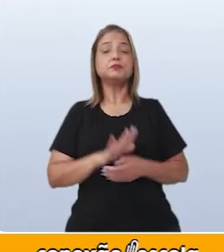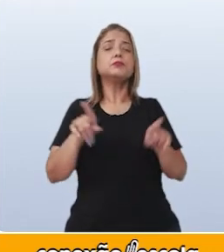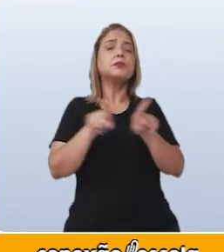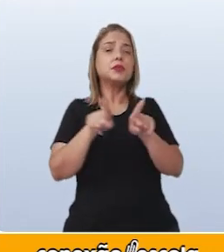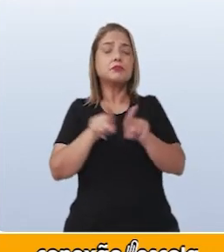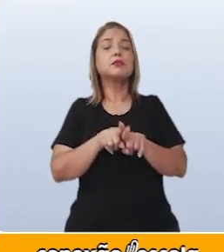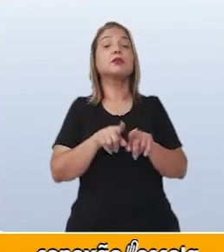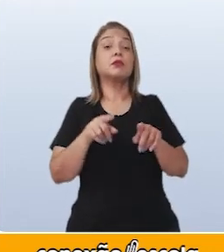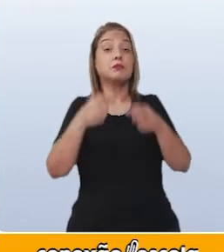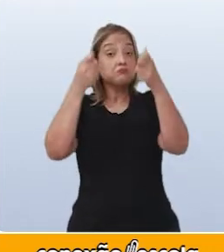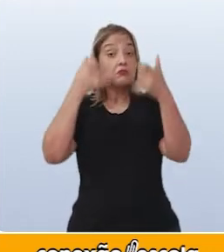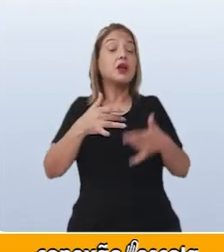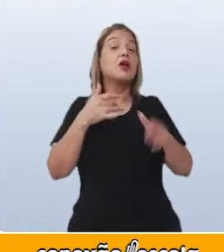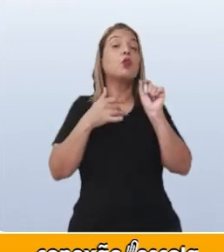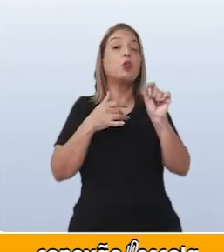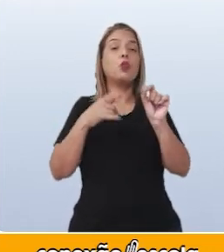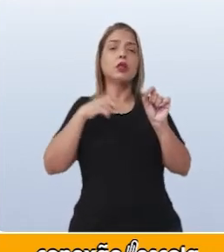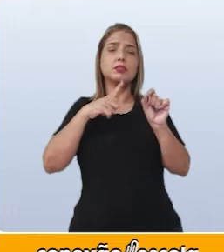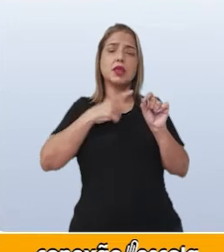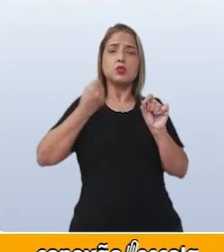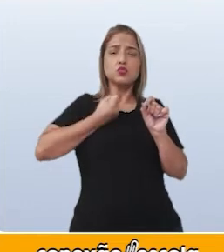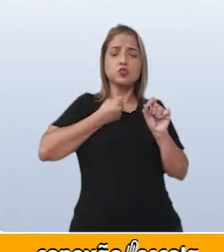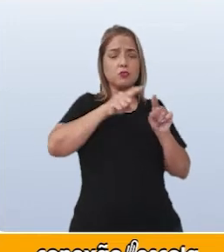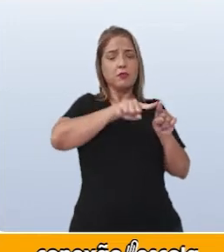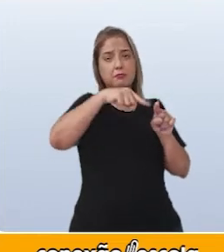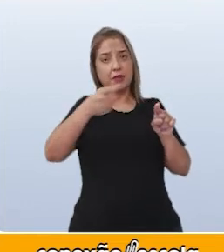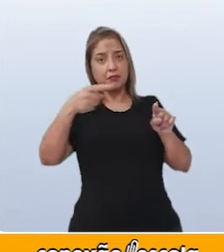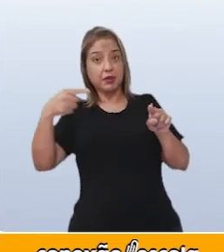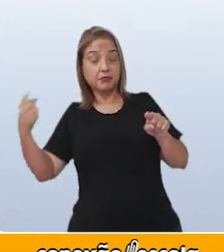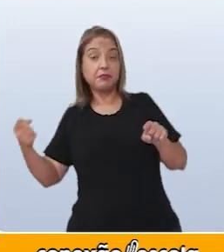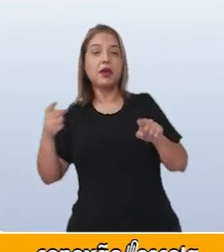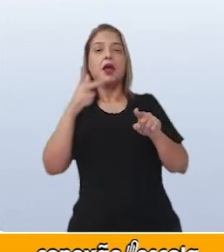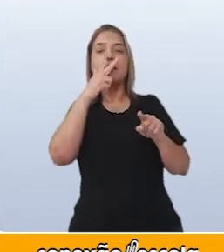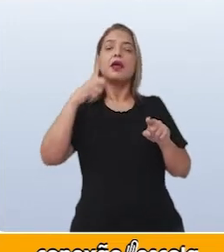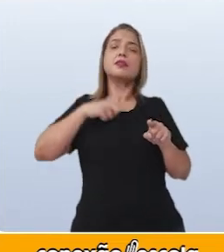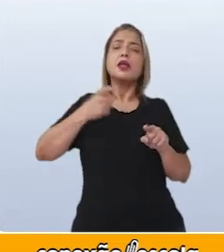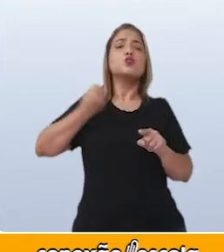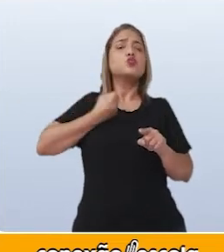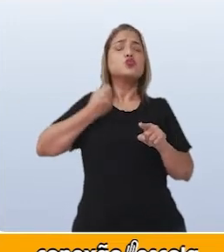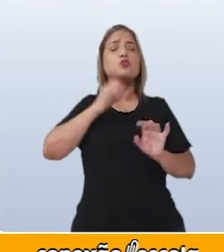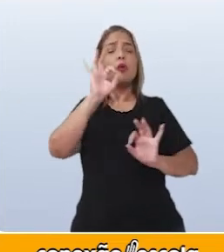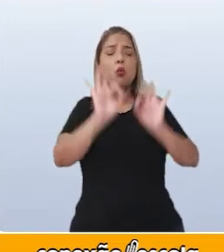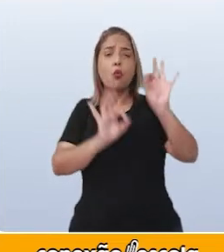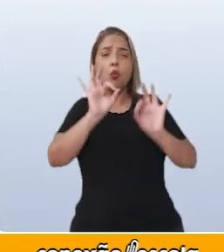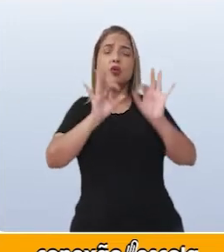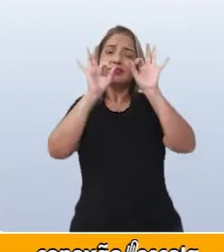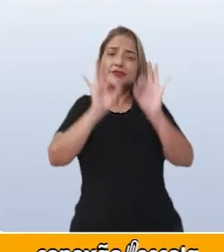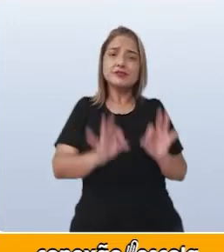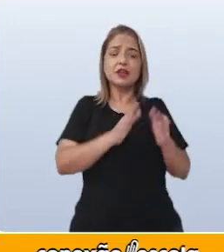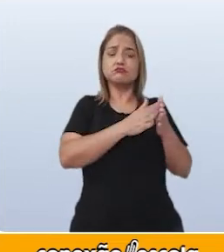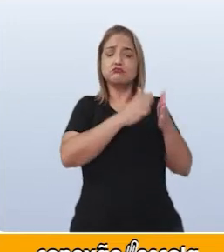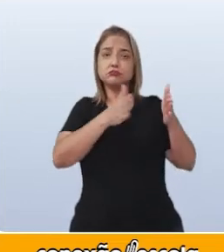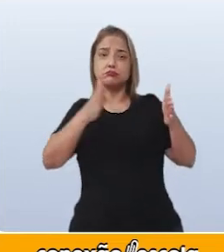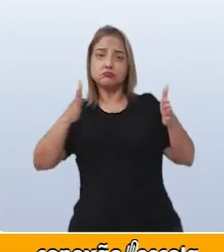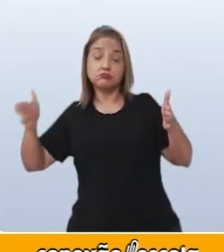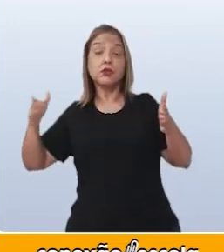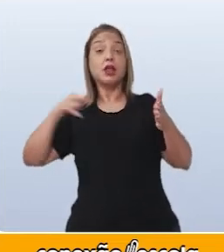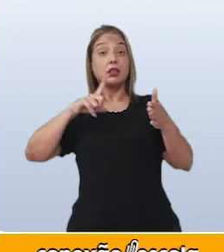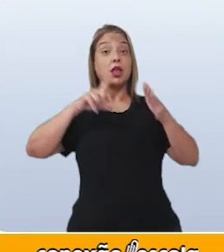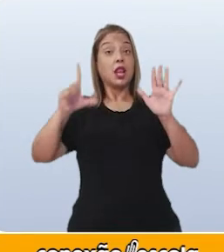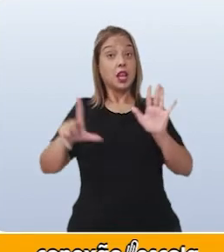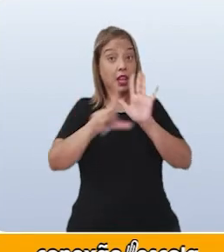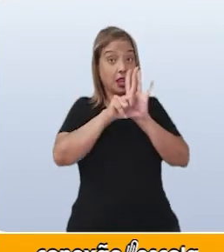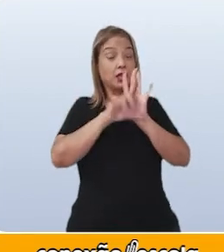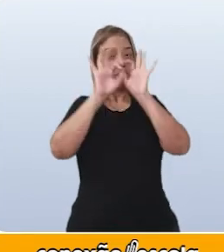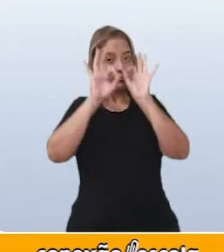Podemos dizer, então, que uma sequência numérica é uma lista de números ordenada, que possui uma lei de